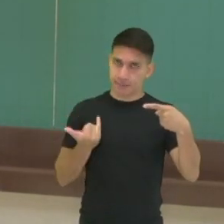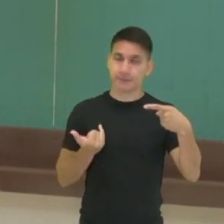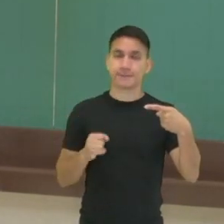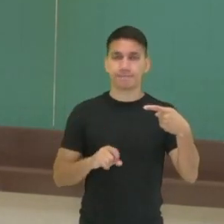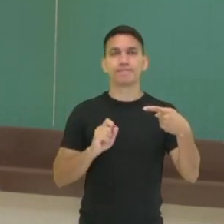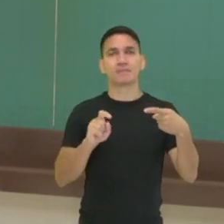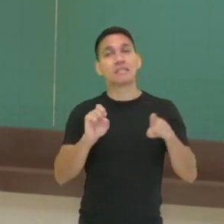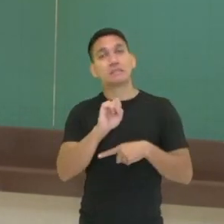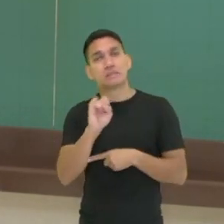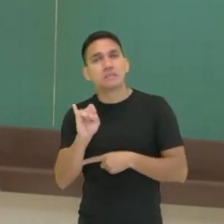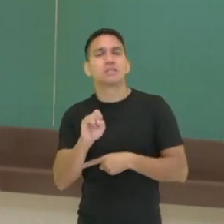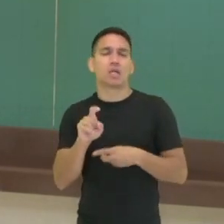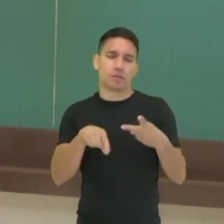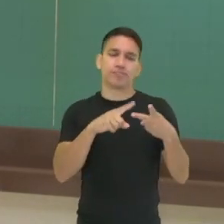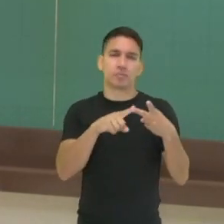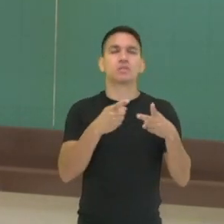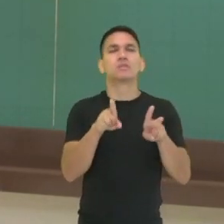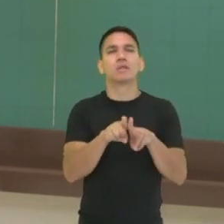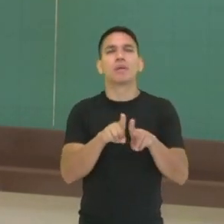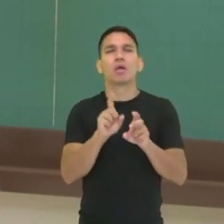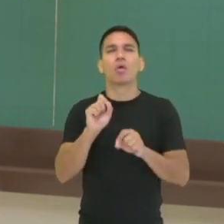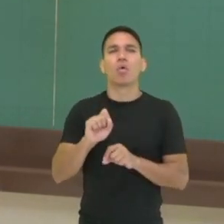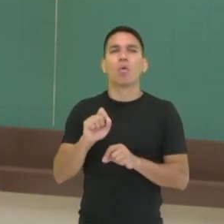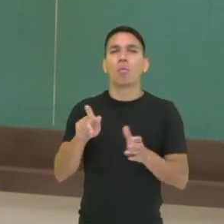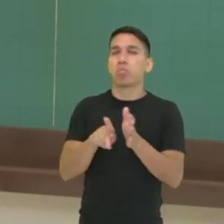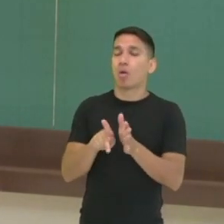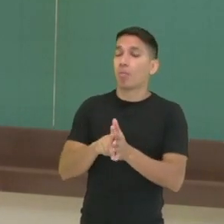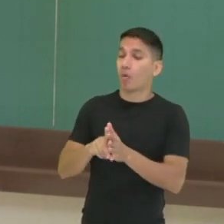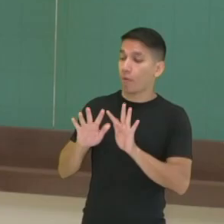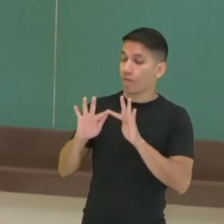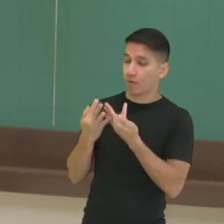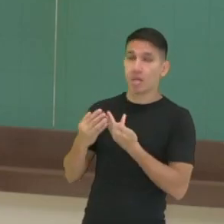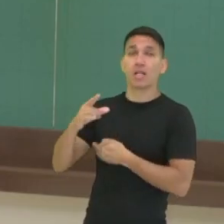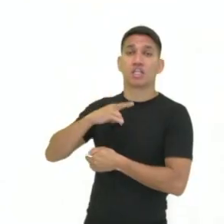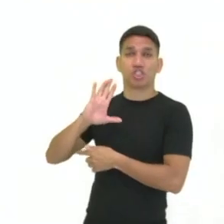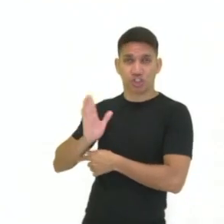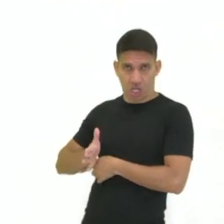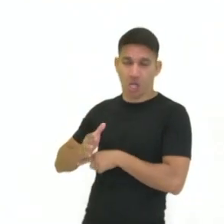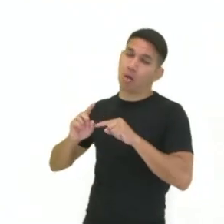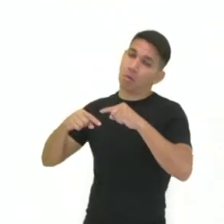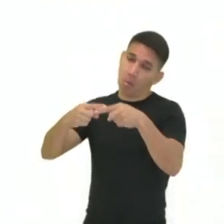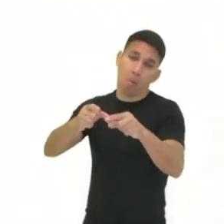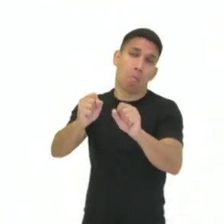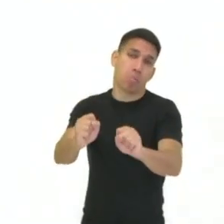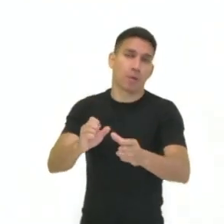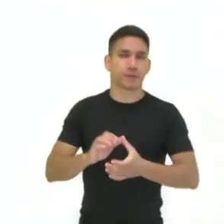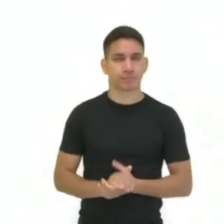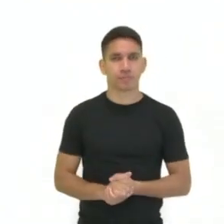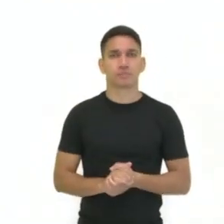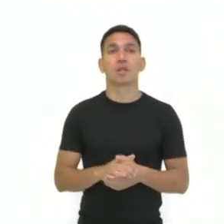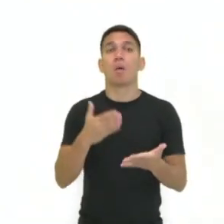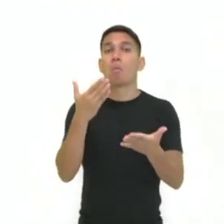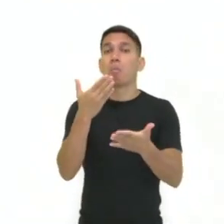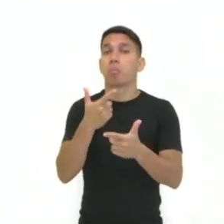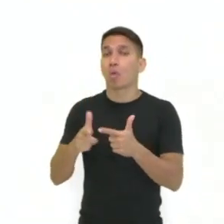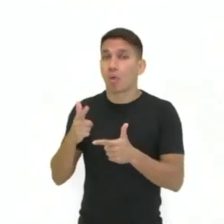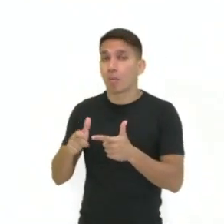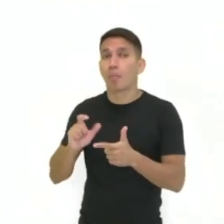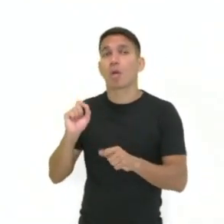e casos dessa doença na família. Problemas como